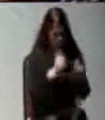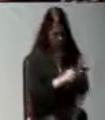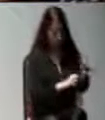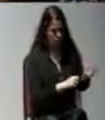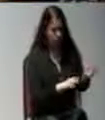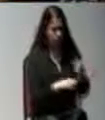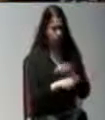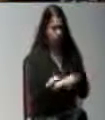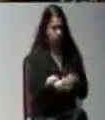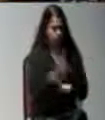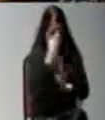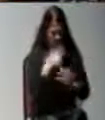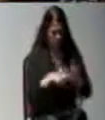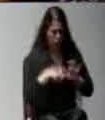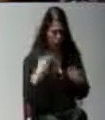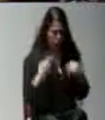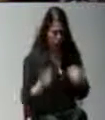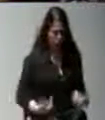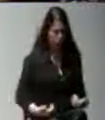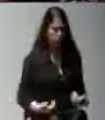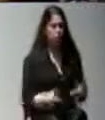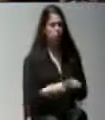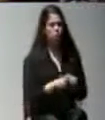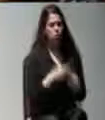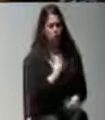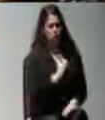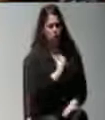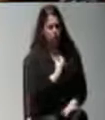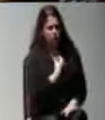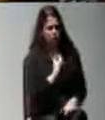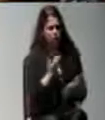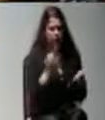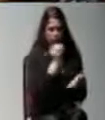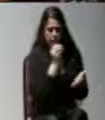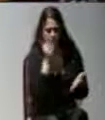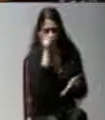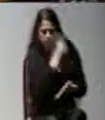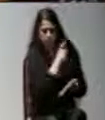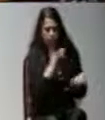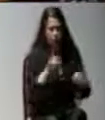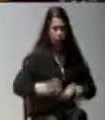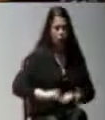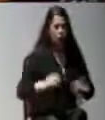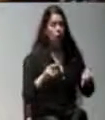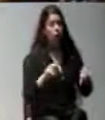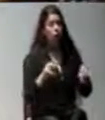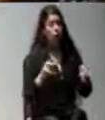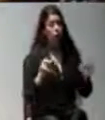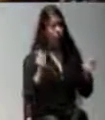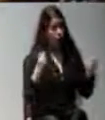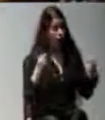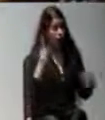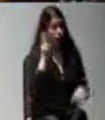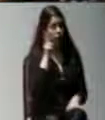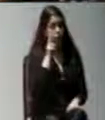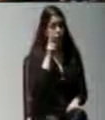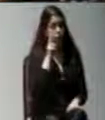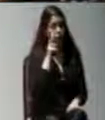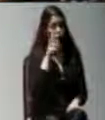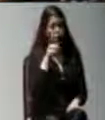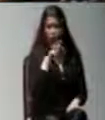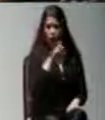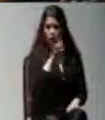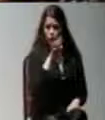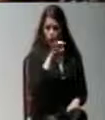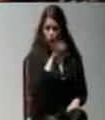corpos, quando se fala de vidas sanitárias, na execução de Marielle Franco e a 4 de